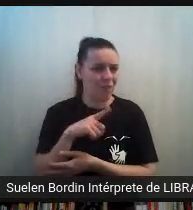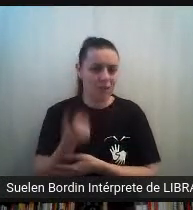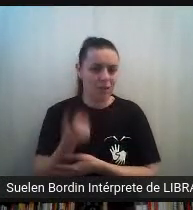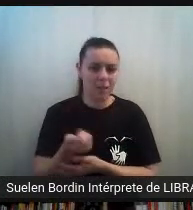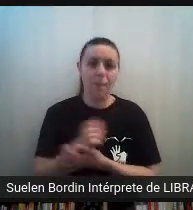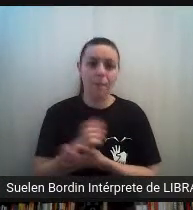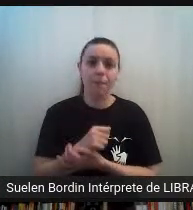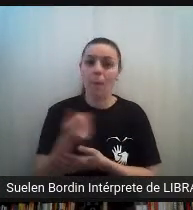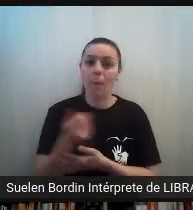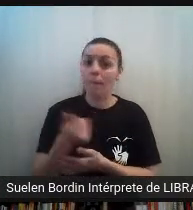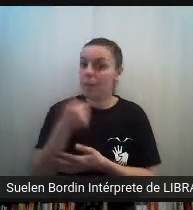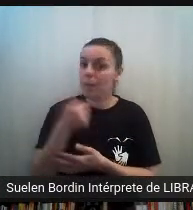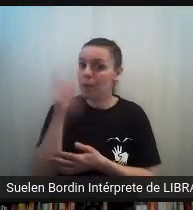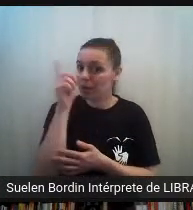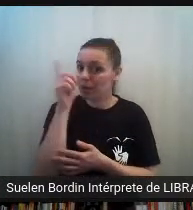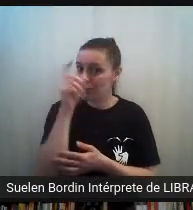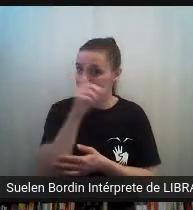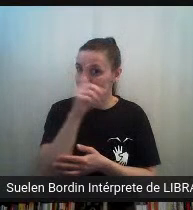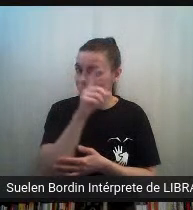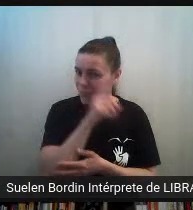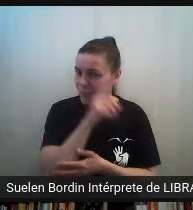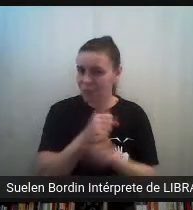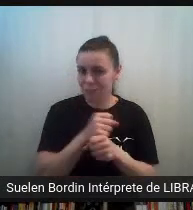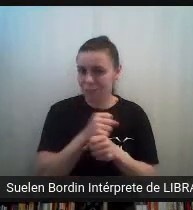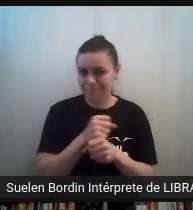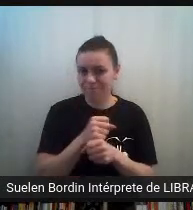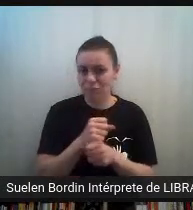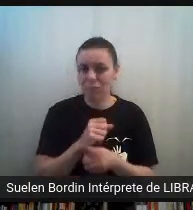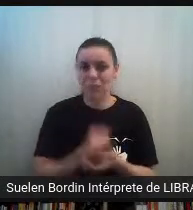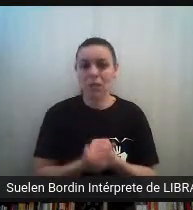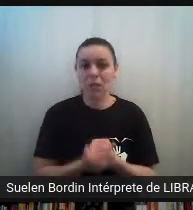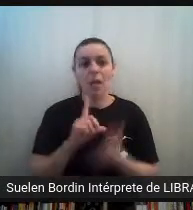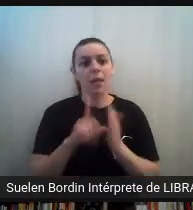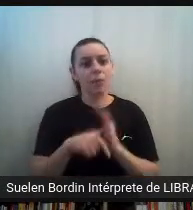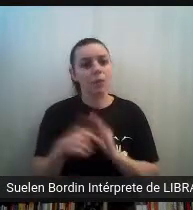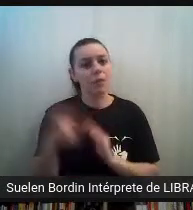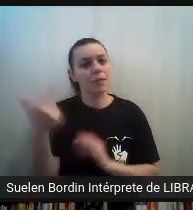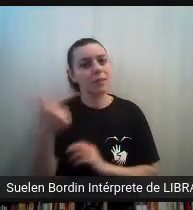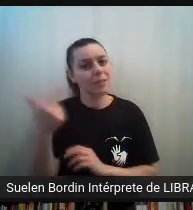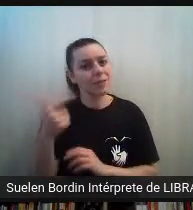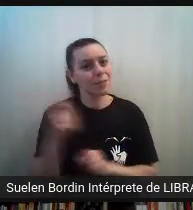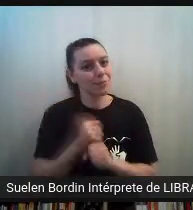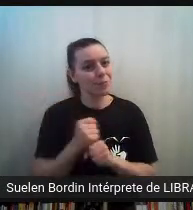difícil, mas aí depois do segundo ano, eu acabei